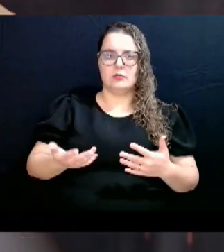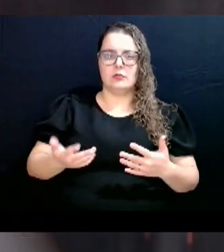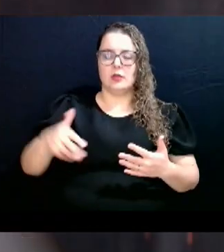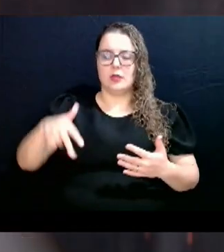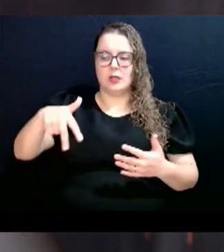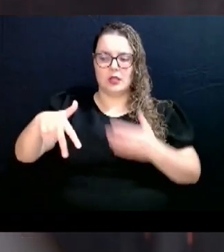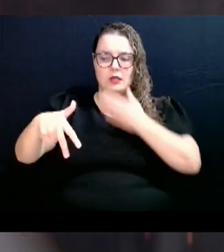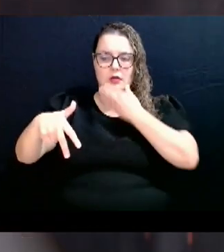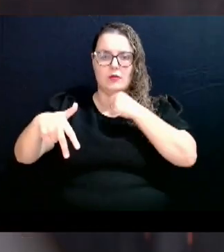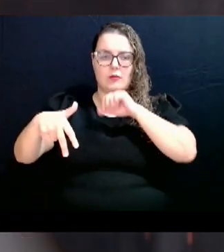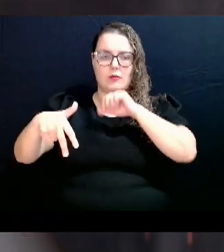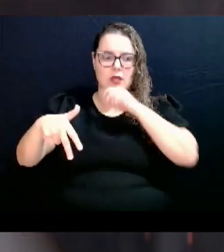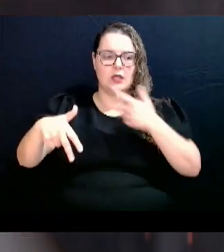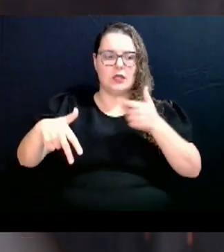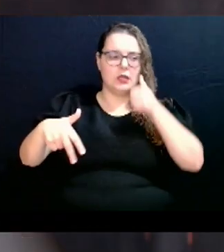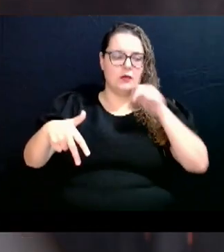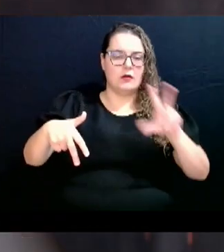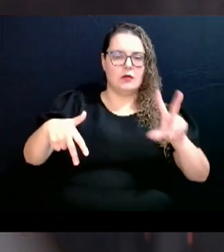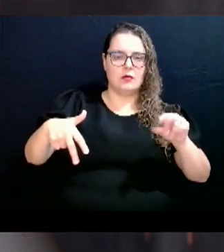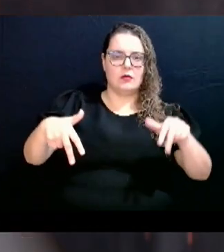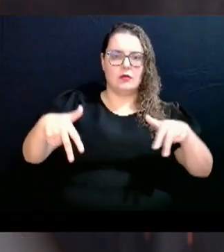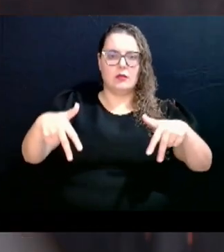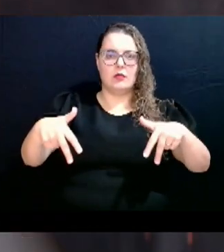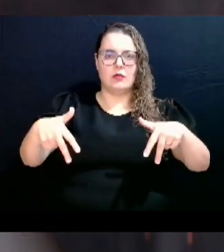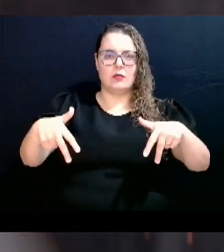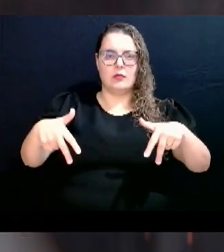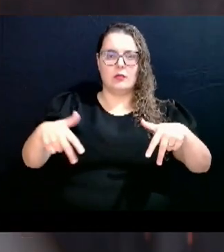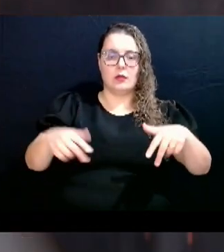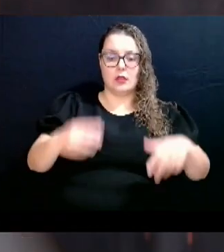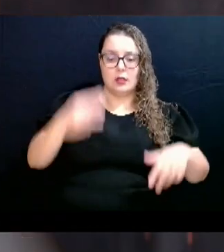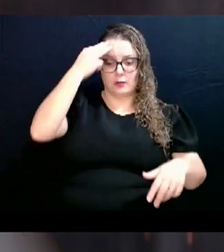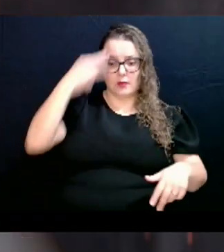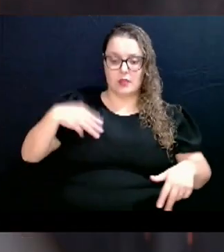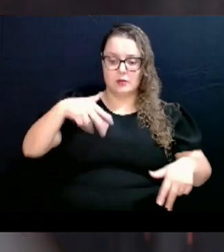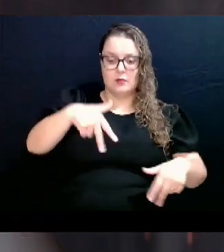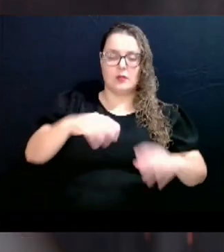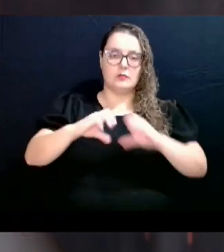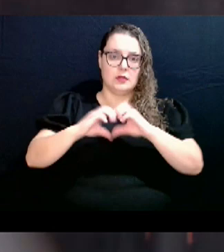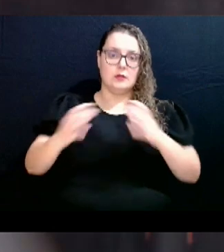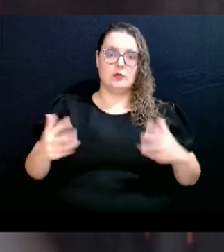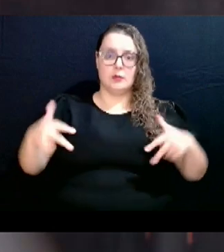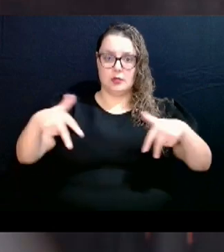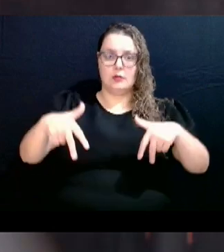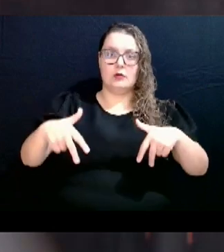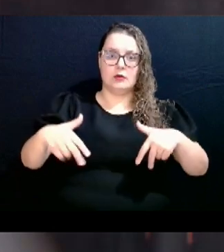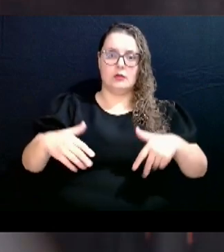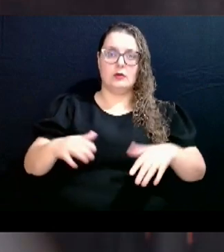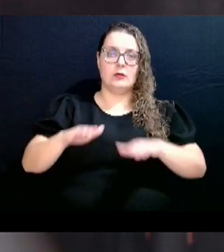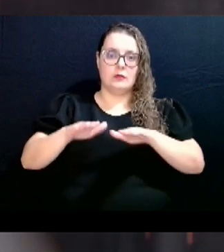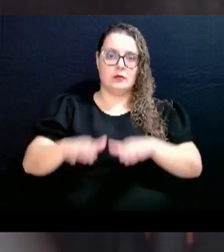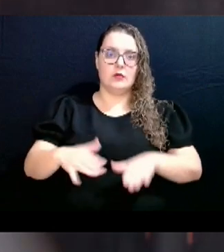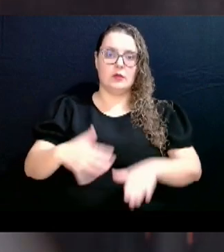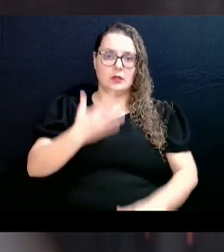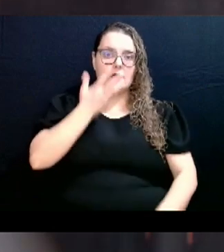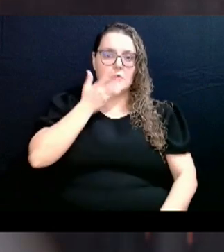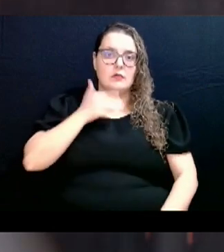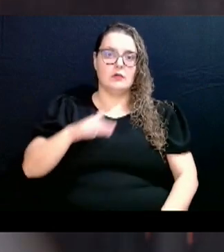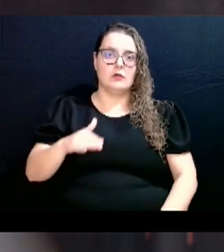avó, uma pessoa querida por ambos, talvez ali ficar com aquela criança seja um pouquinho de ficar